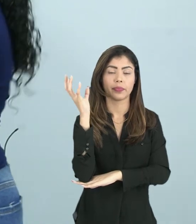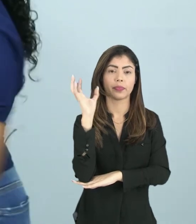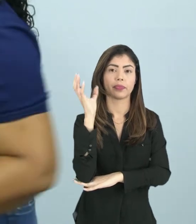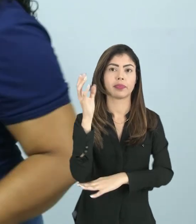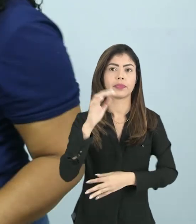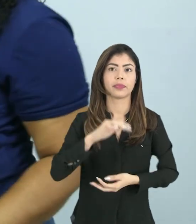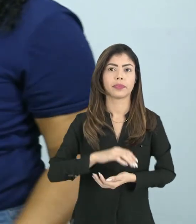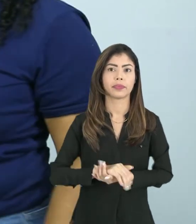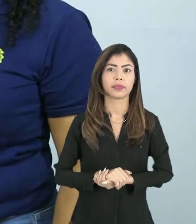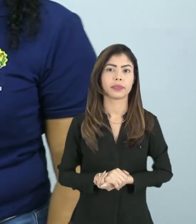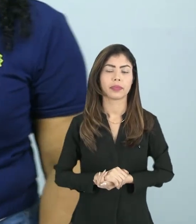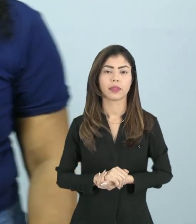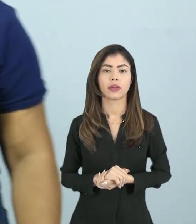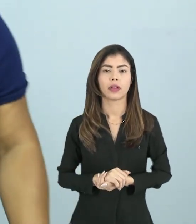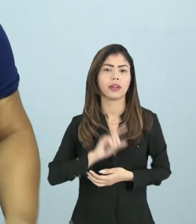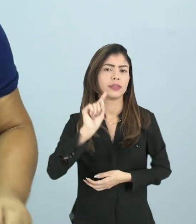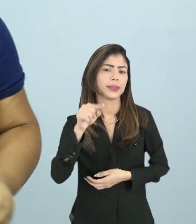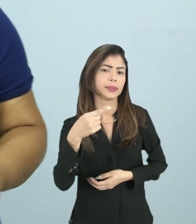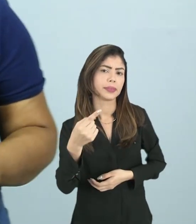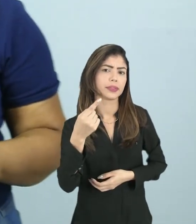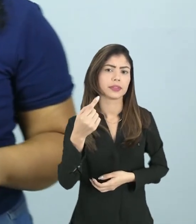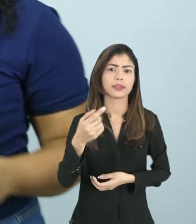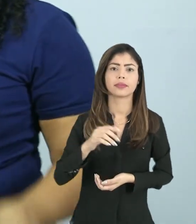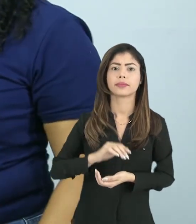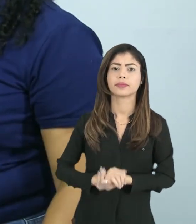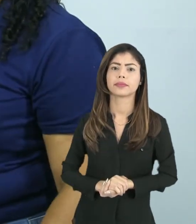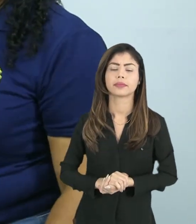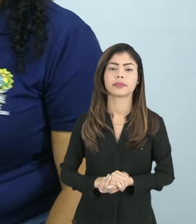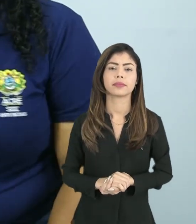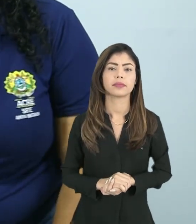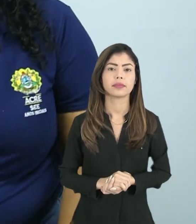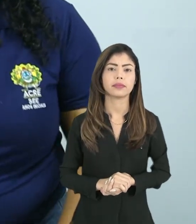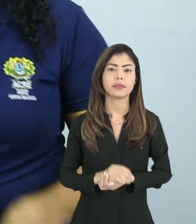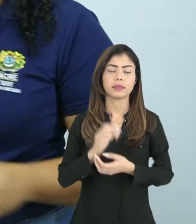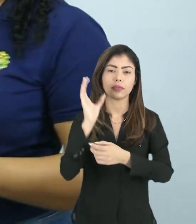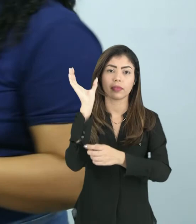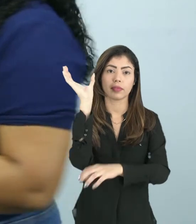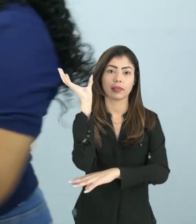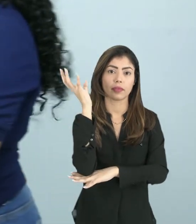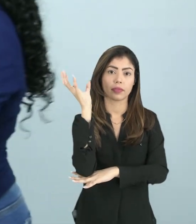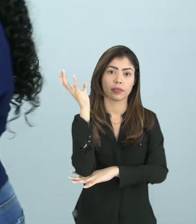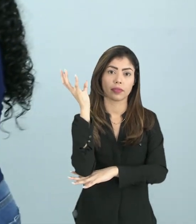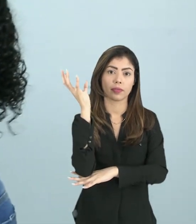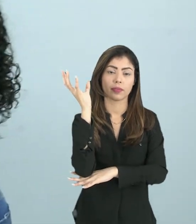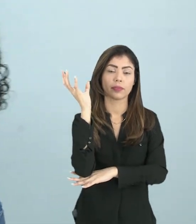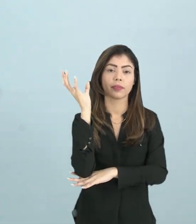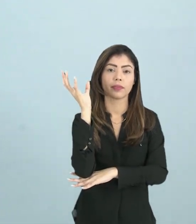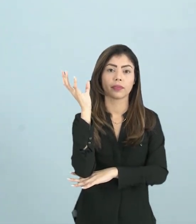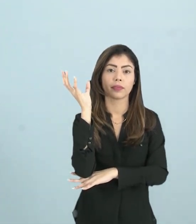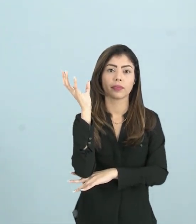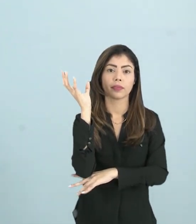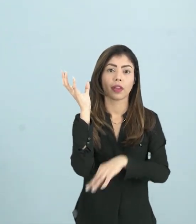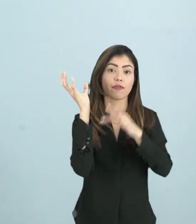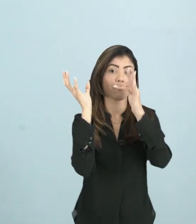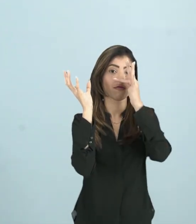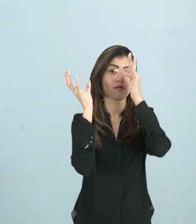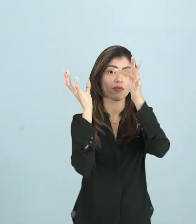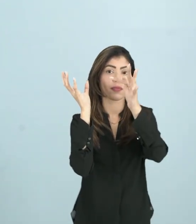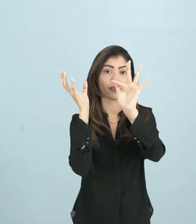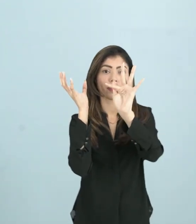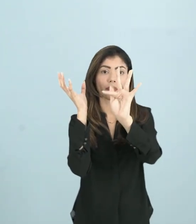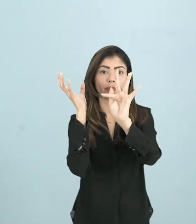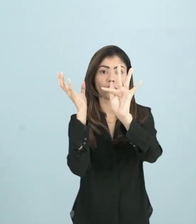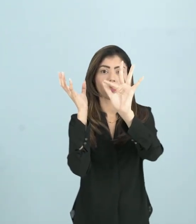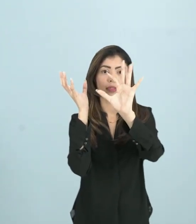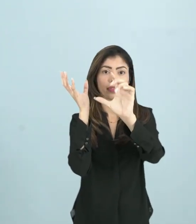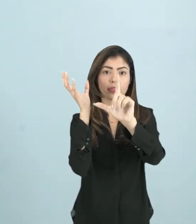As folhas. E aí, depois das folhas, nasceu a flor.